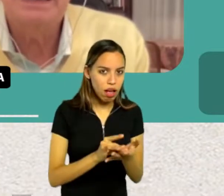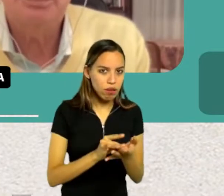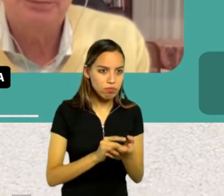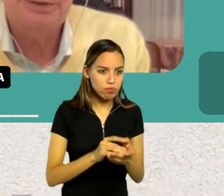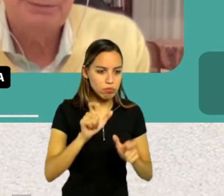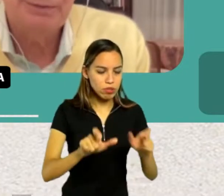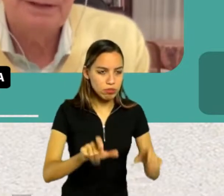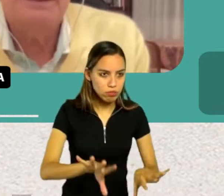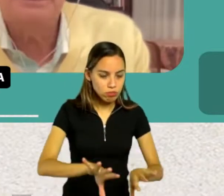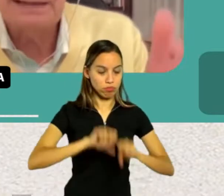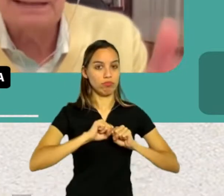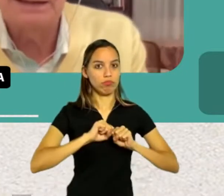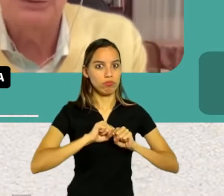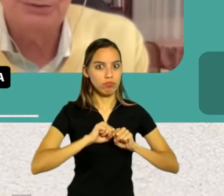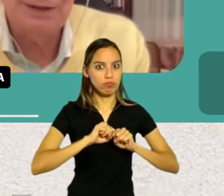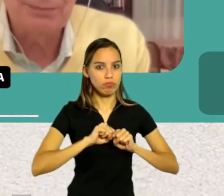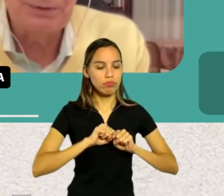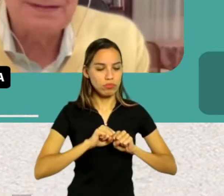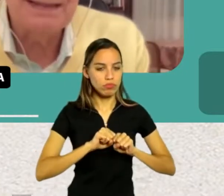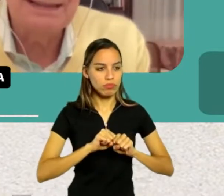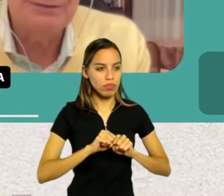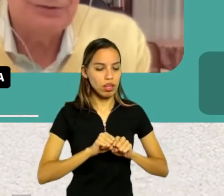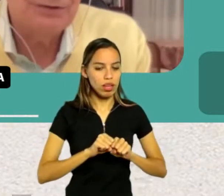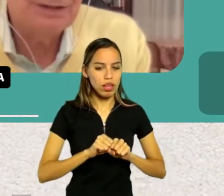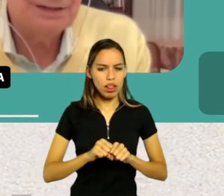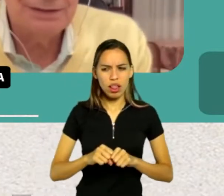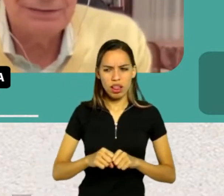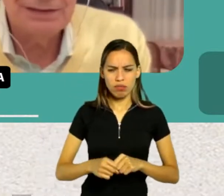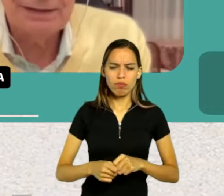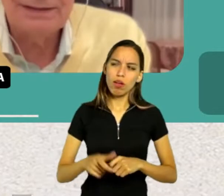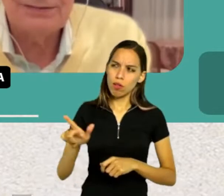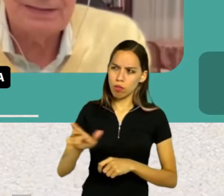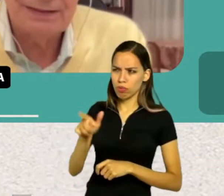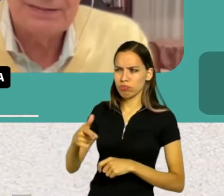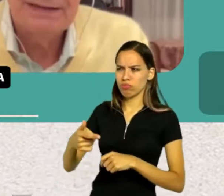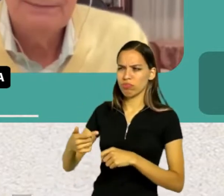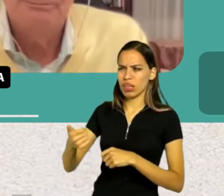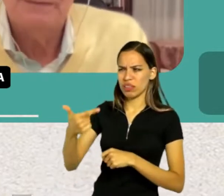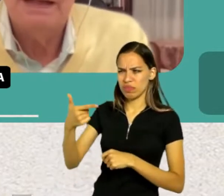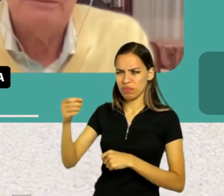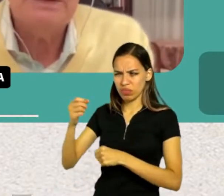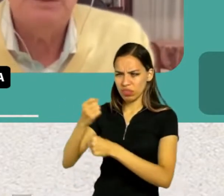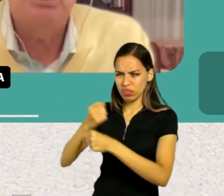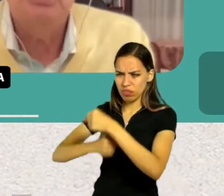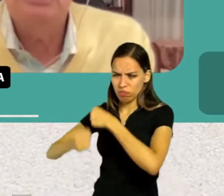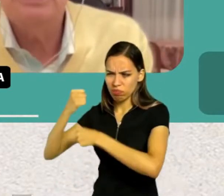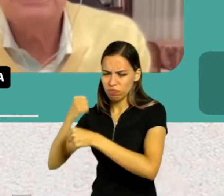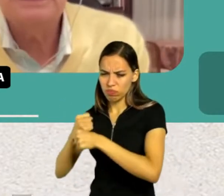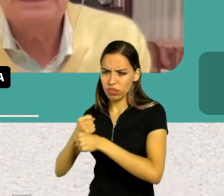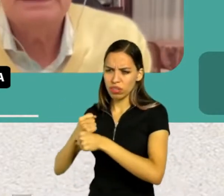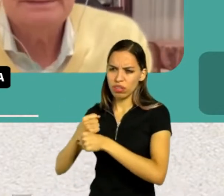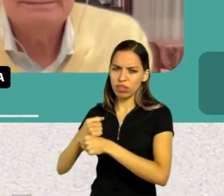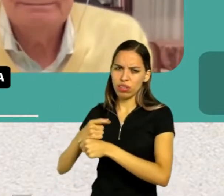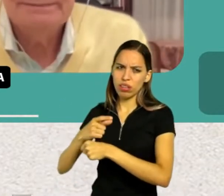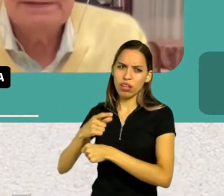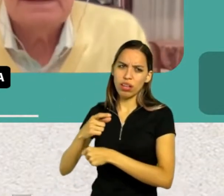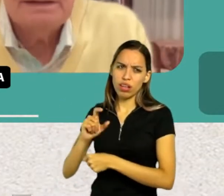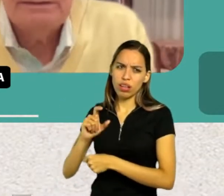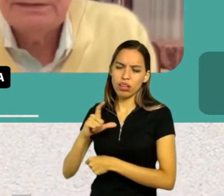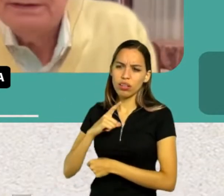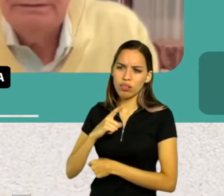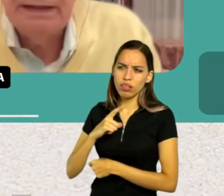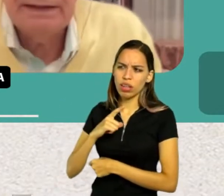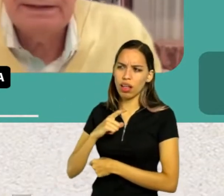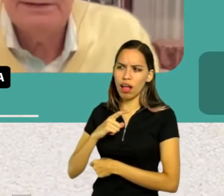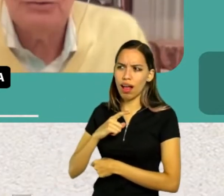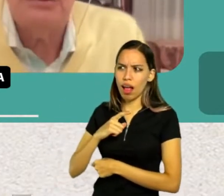naquela época, embora não faça tanto tempo assim, né, uns 20 anos, 20 e tantos anos, era um tabu você dizer que